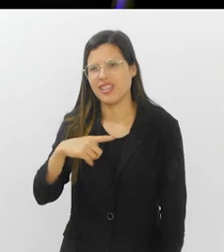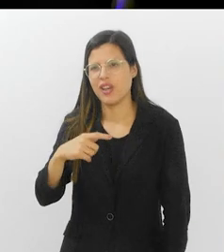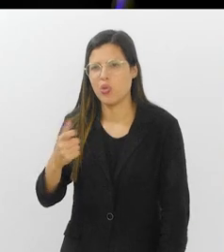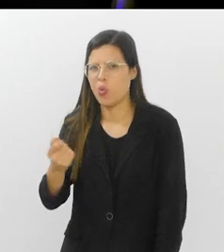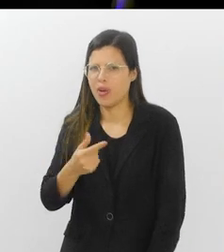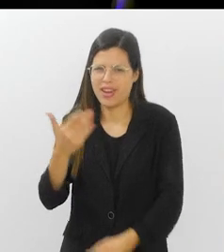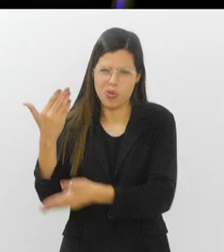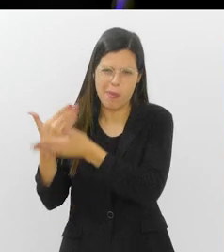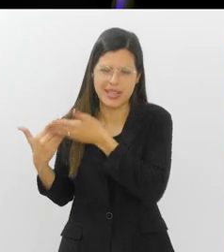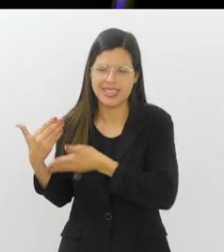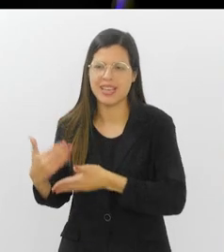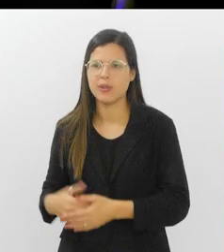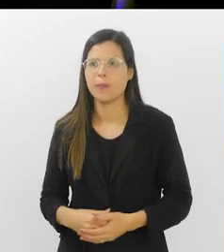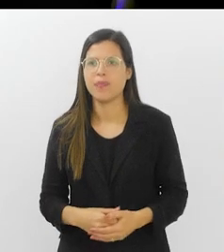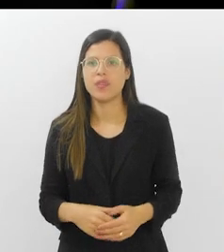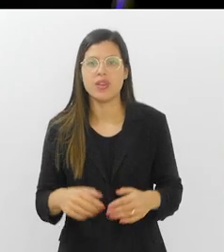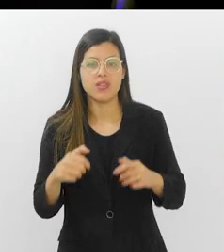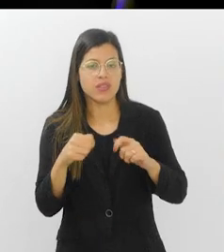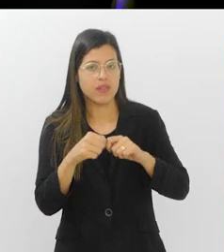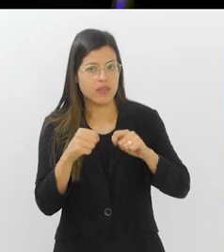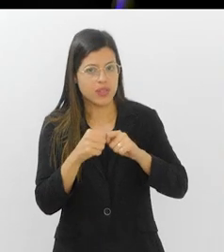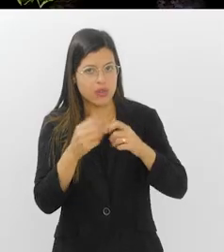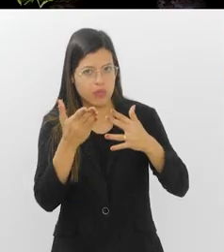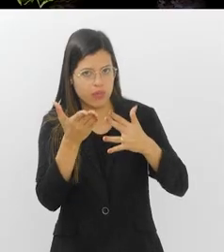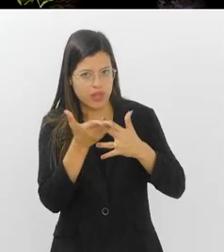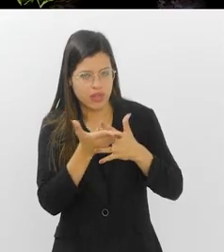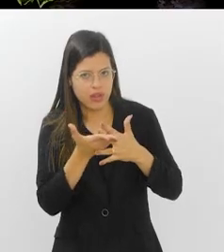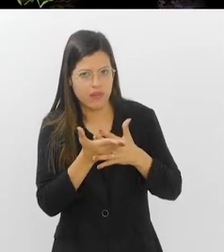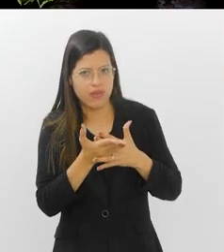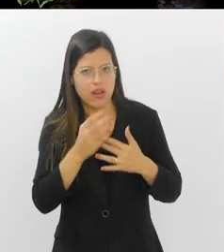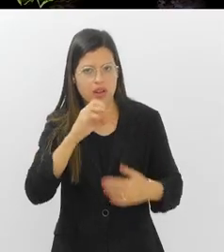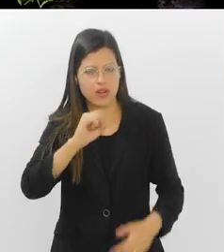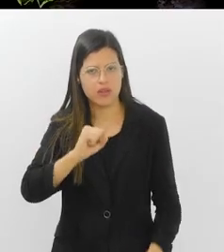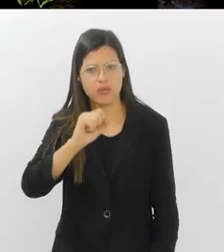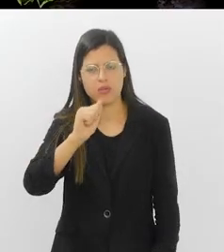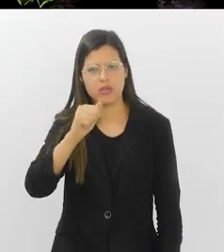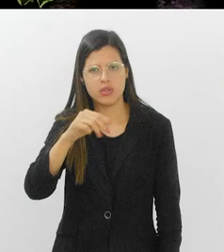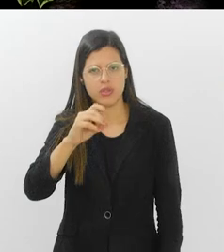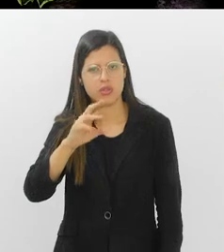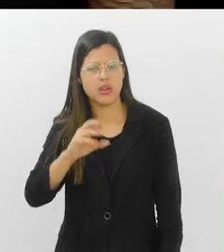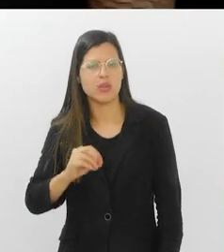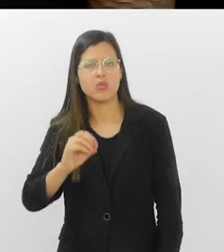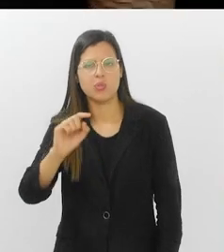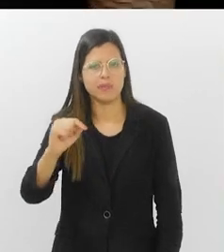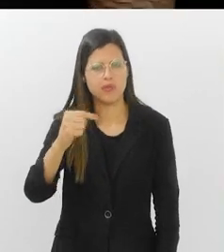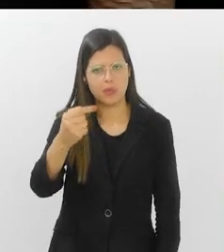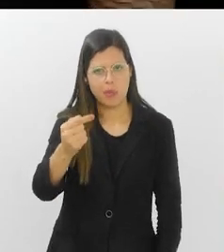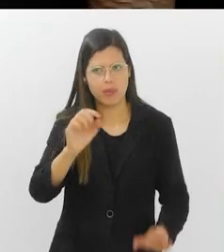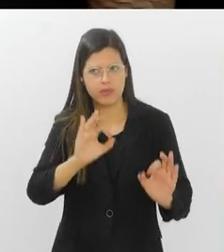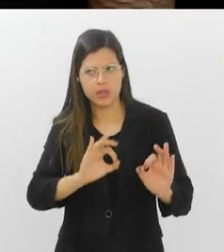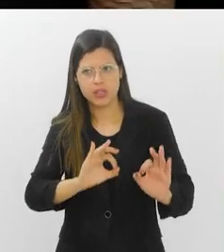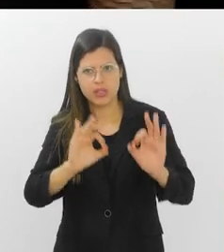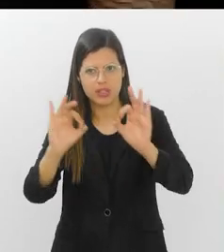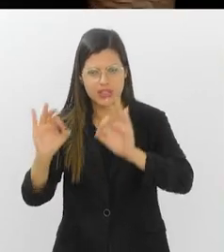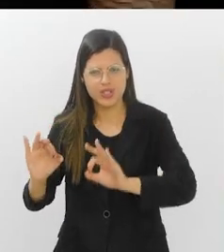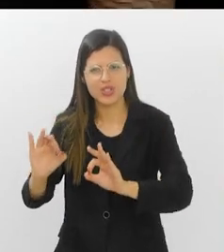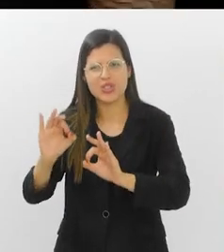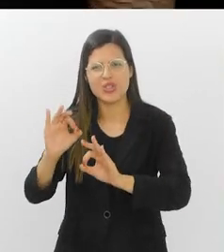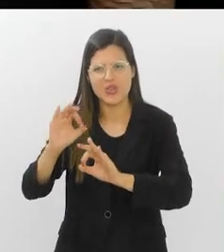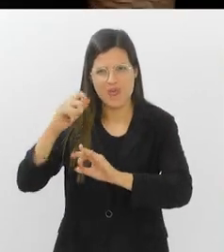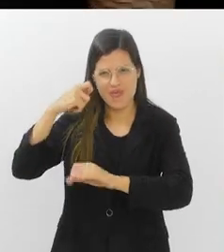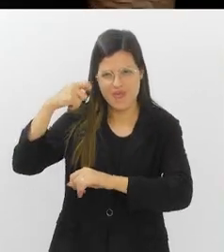tenha um pouco mais de gols do que tinha antigamente a gente vai fazer um pequeno intervalo Sandro Porque no próximo a gente vai assistir mais um